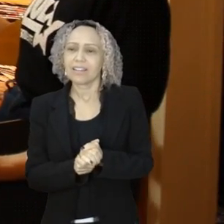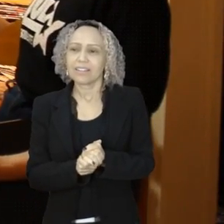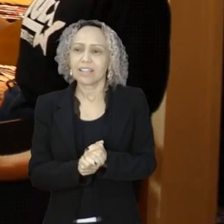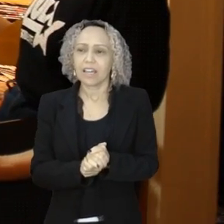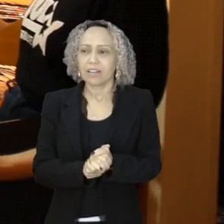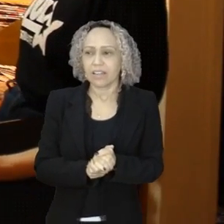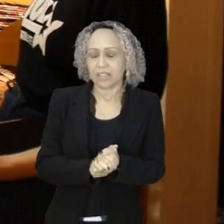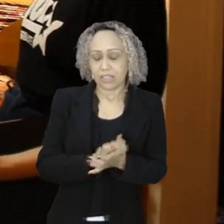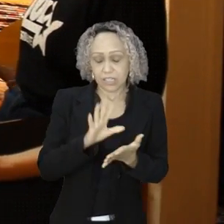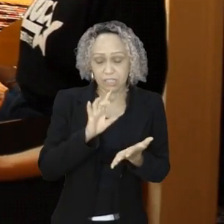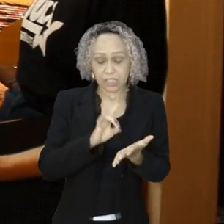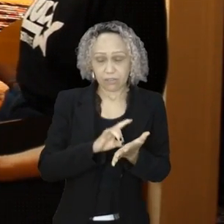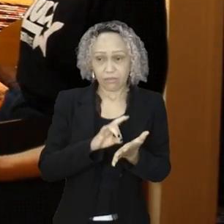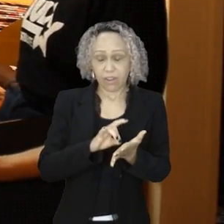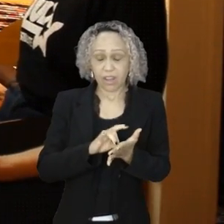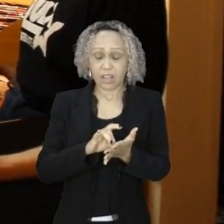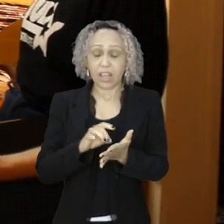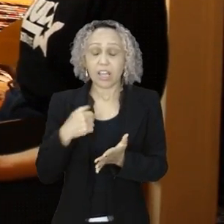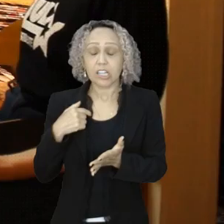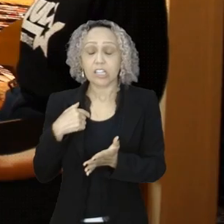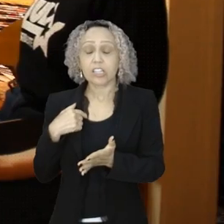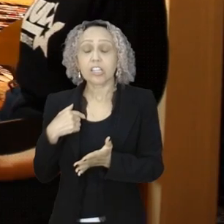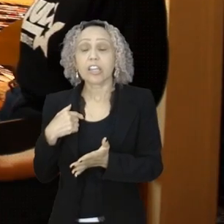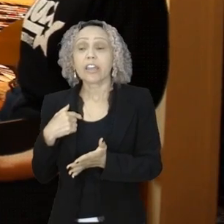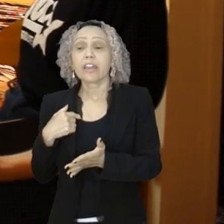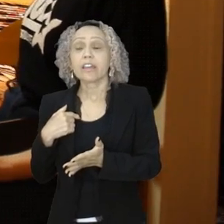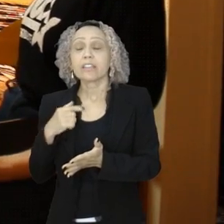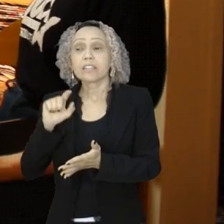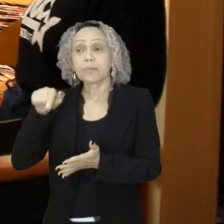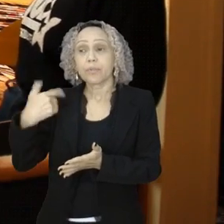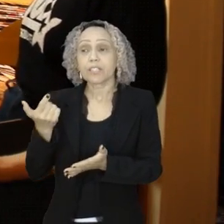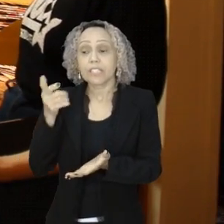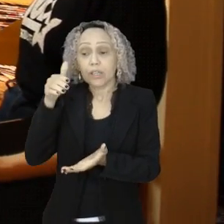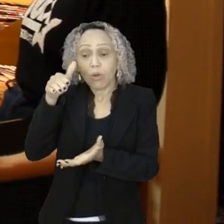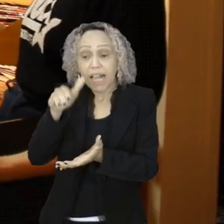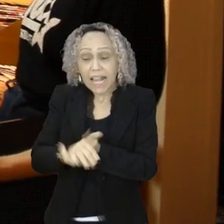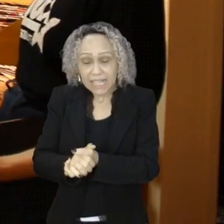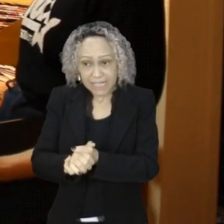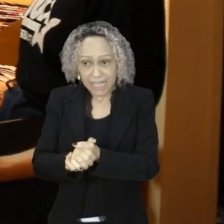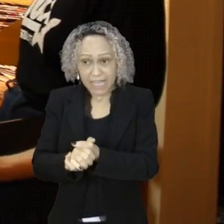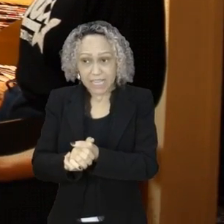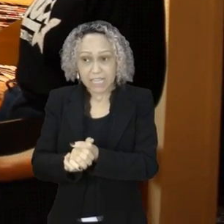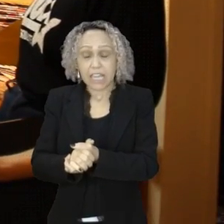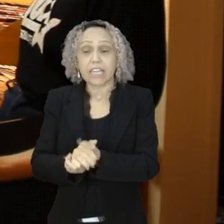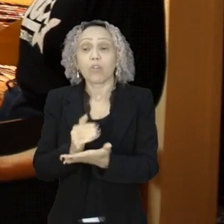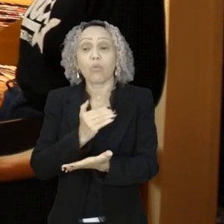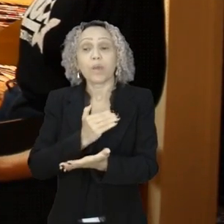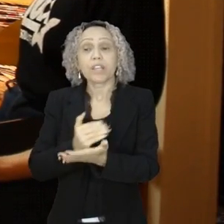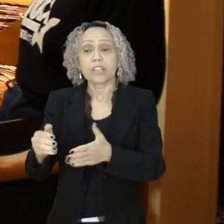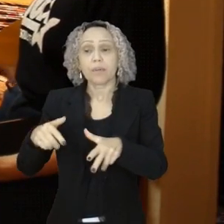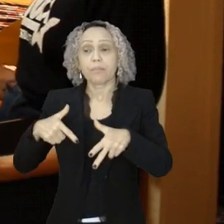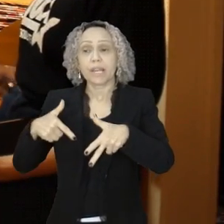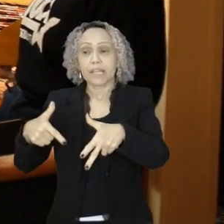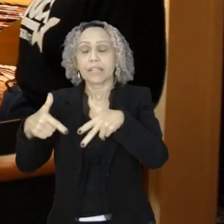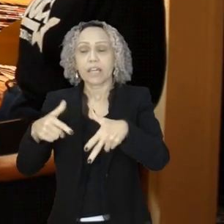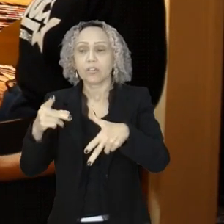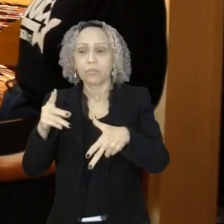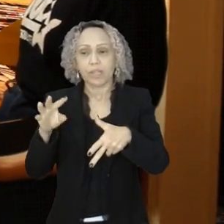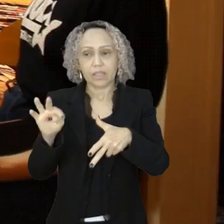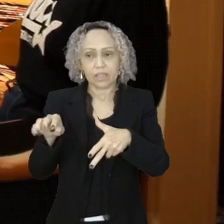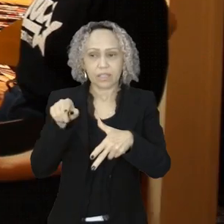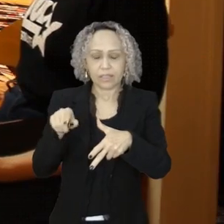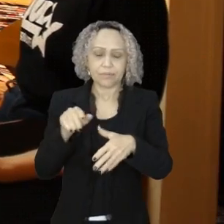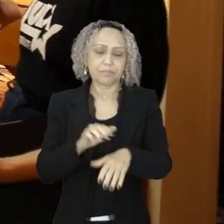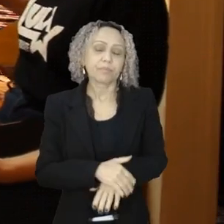de militância na infância, na adolescência, antes da criação do PT? É, lá no movimento estudantil, o que vocês faziam, assim, lá em São